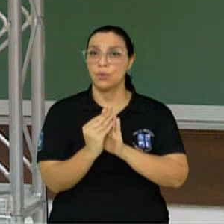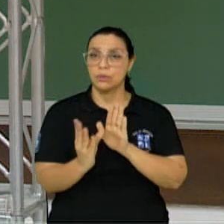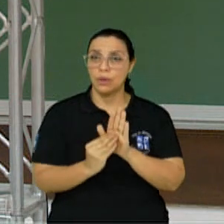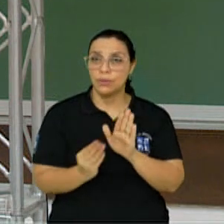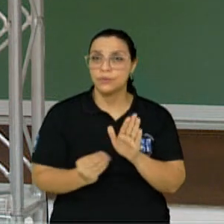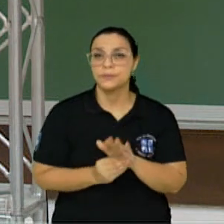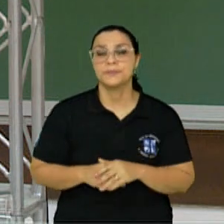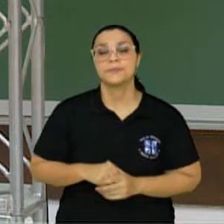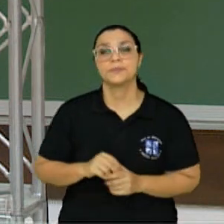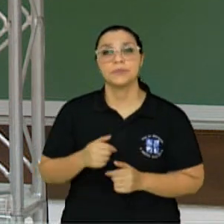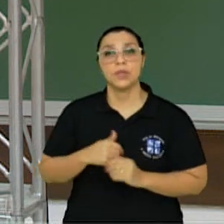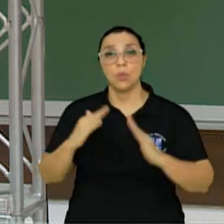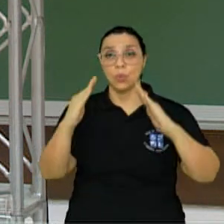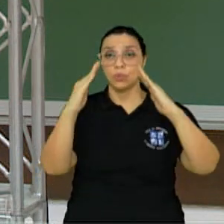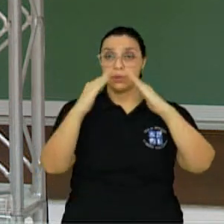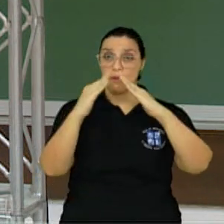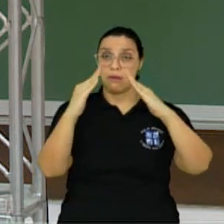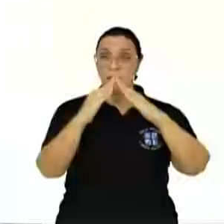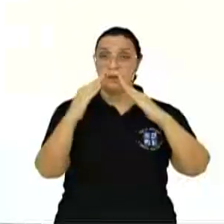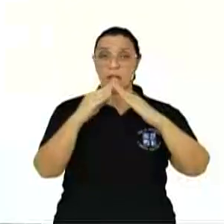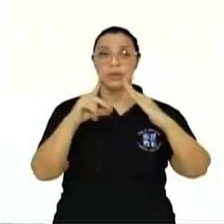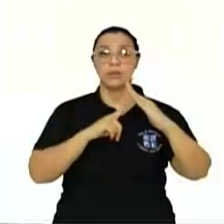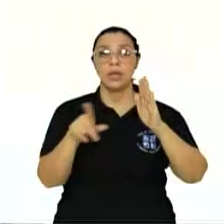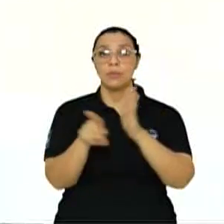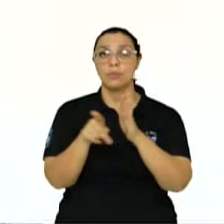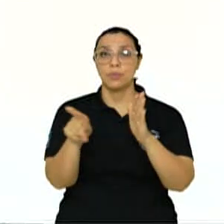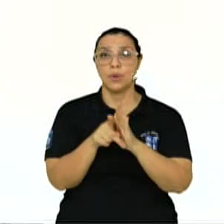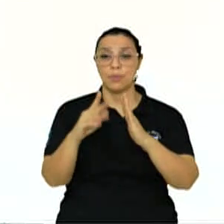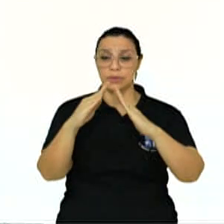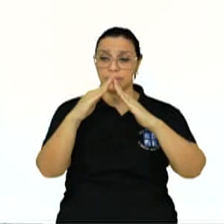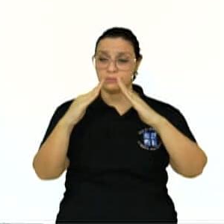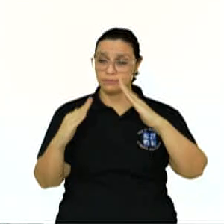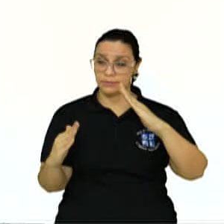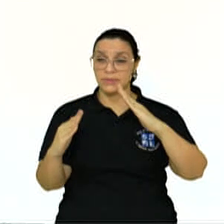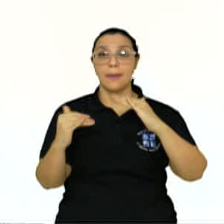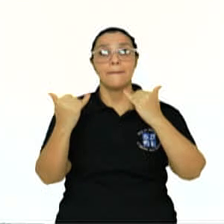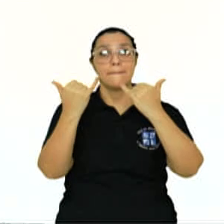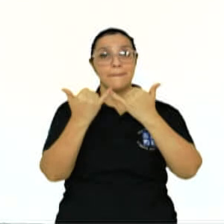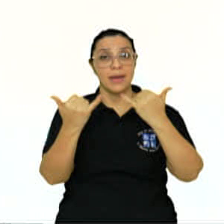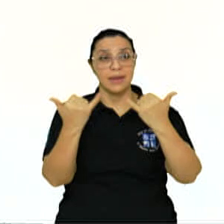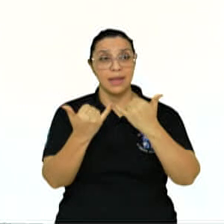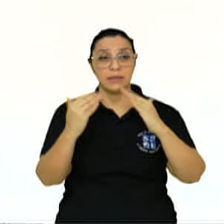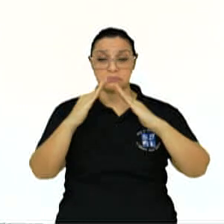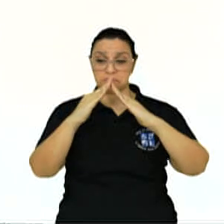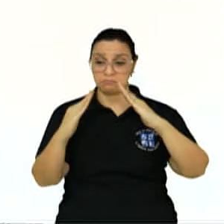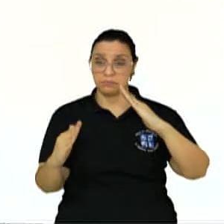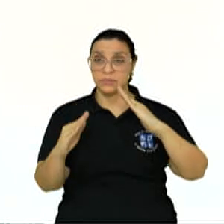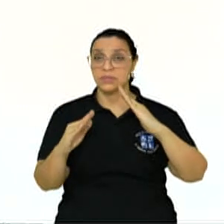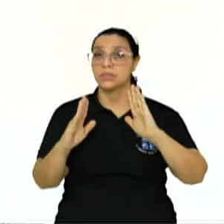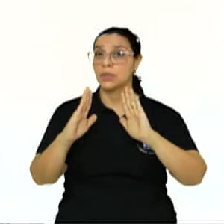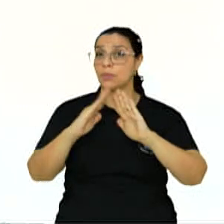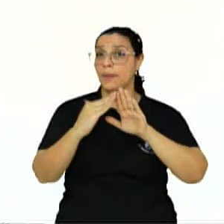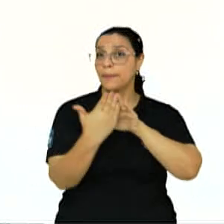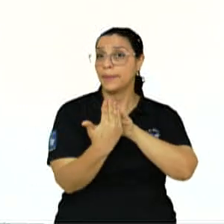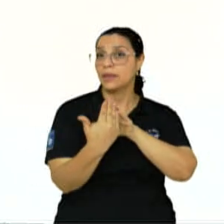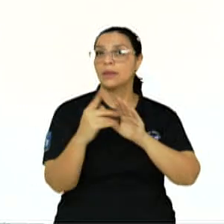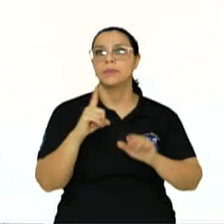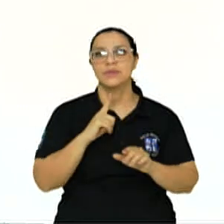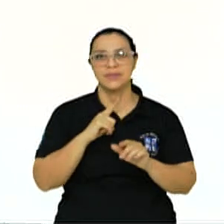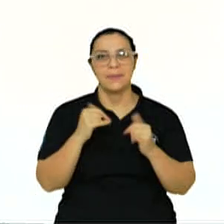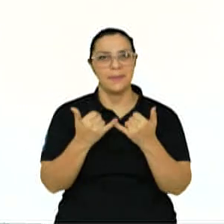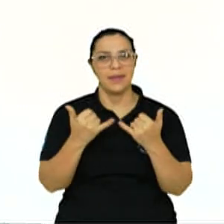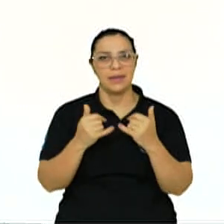conteúdo. Um telhado tem a forma da superfície lateral de uma pirâmide regular. Já sabemos que se trata